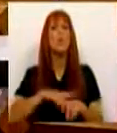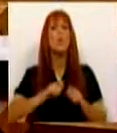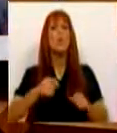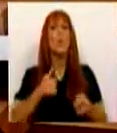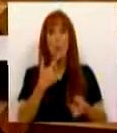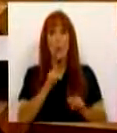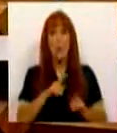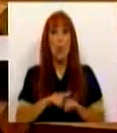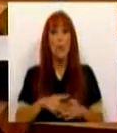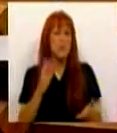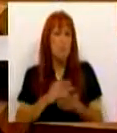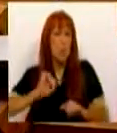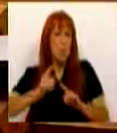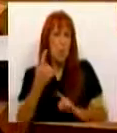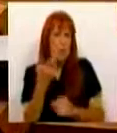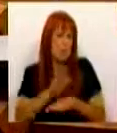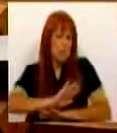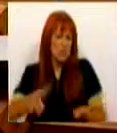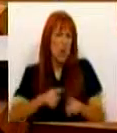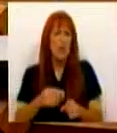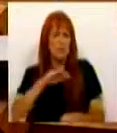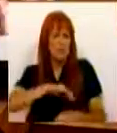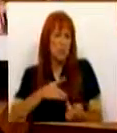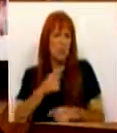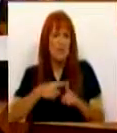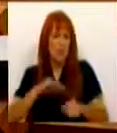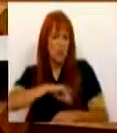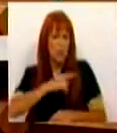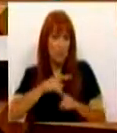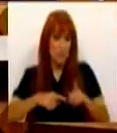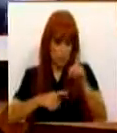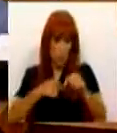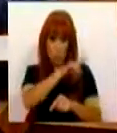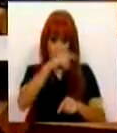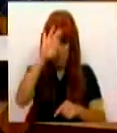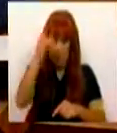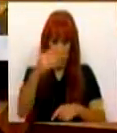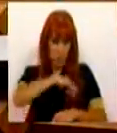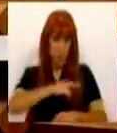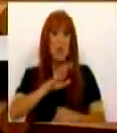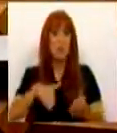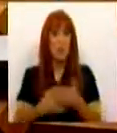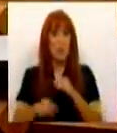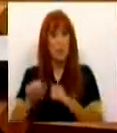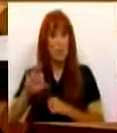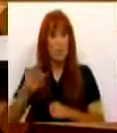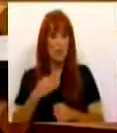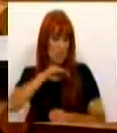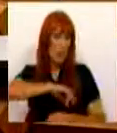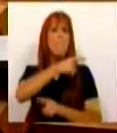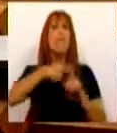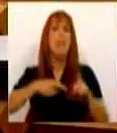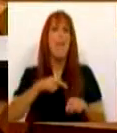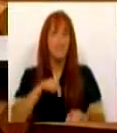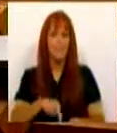nojo, basta 1 anito. Ficam ali 1 anito que até recebem metade do vencimento, já agora toda a gente fica a saber, na proposta do PSD, recebem metade